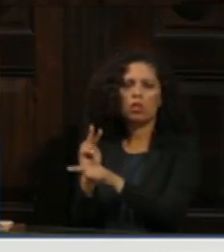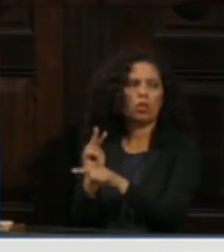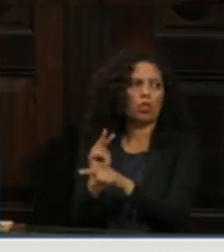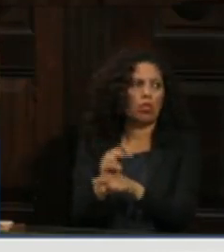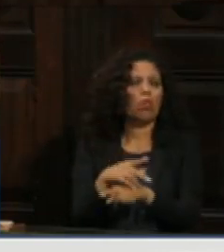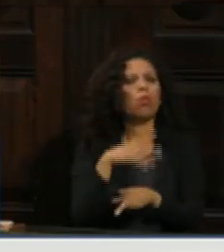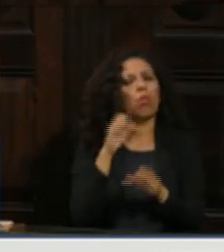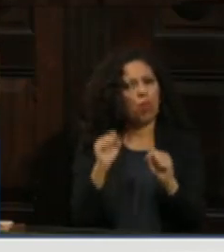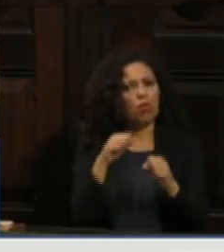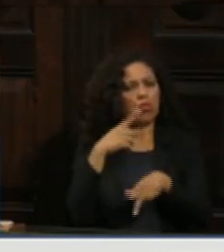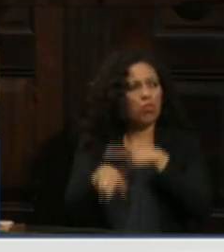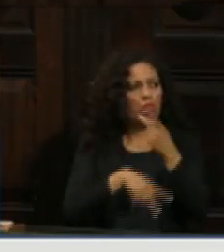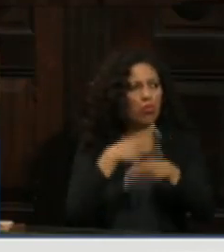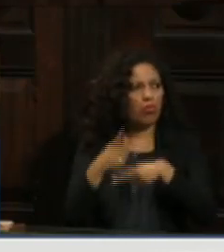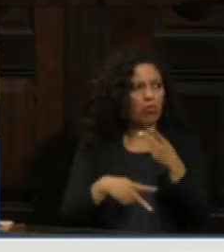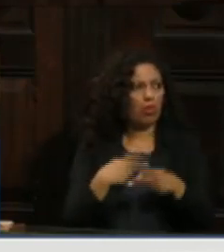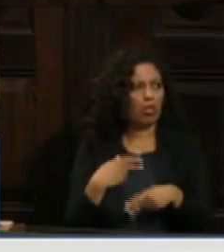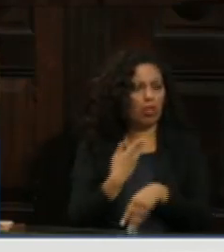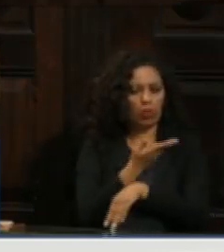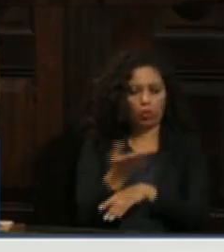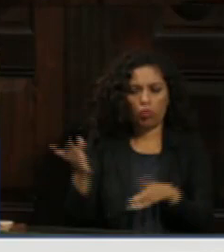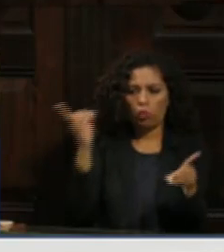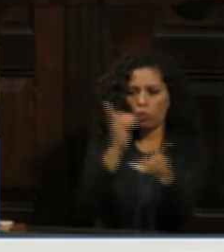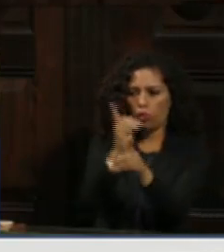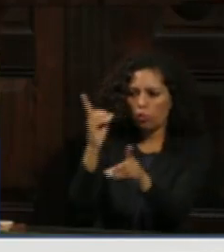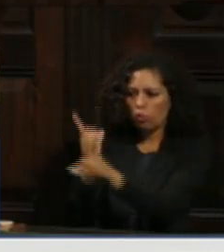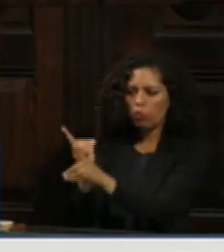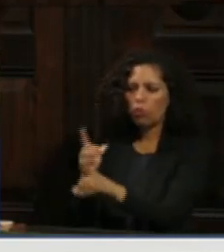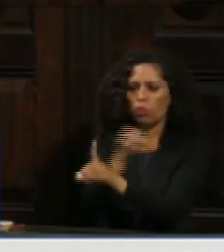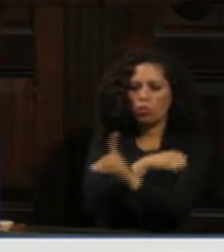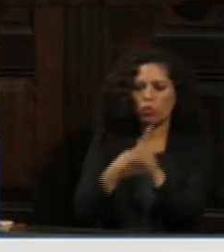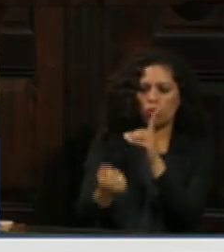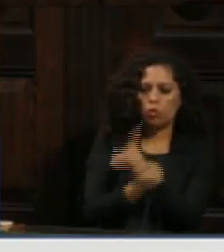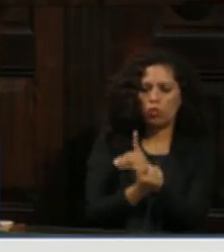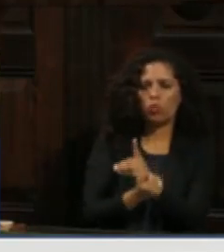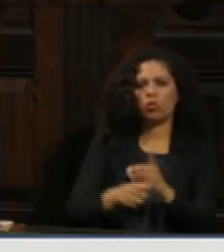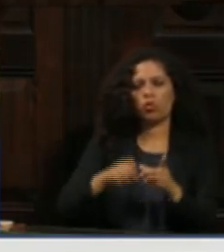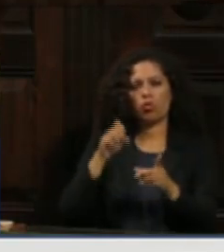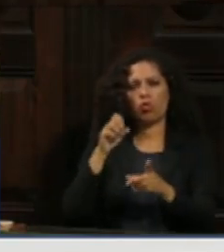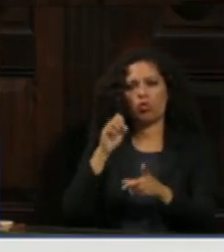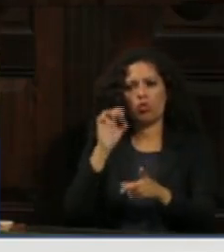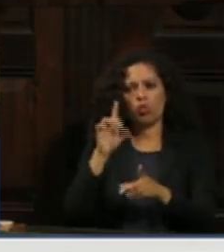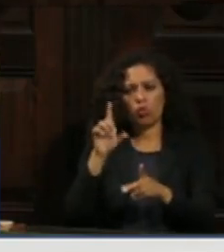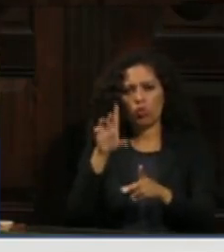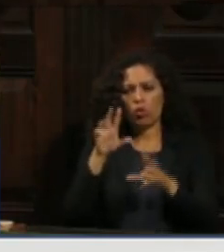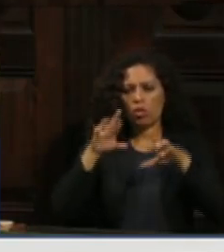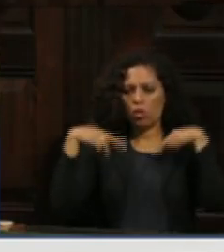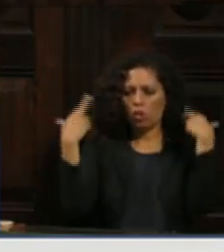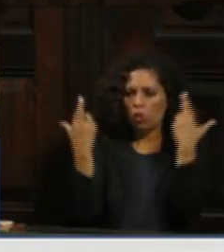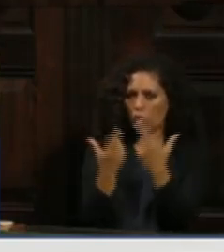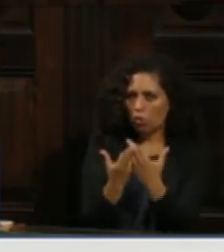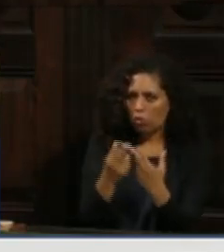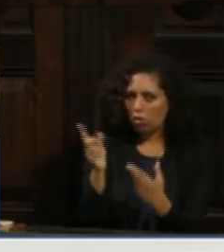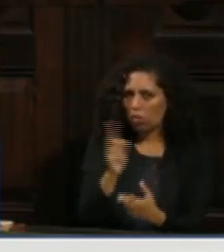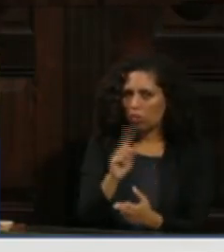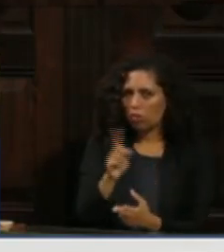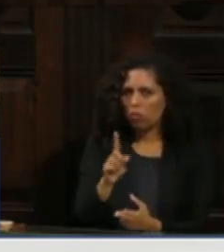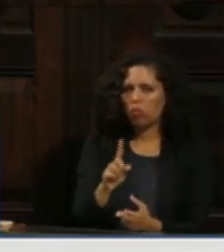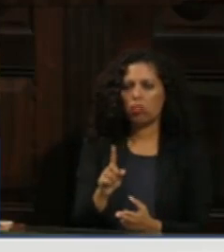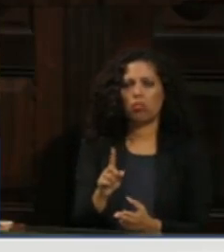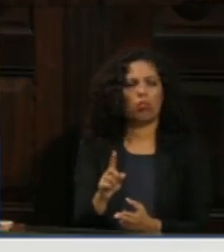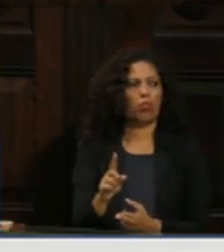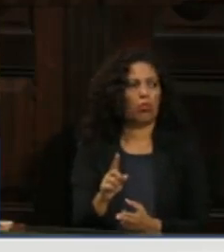Mas há algo que vem antes disso, que é algo de essência mesmo e que não sei se a ciência vai poder explicar, o